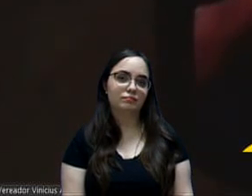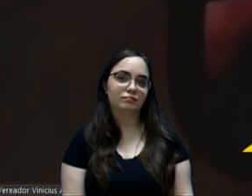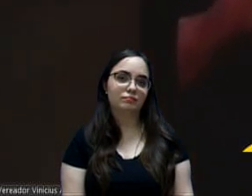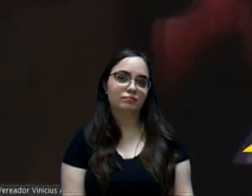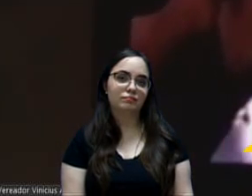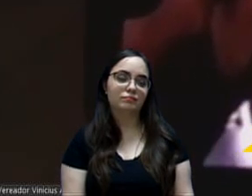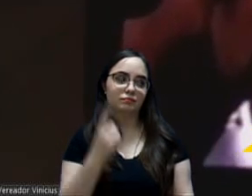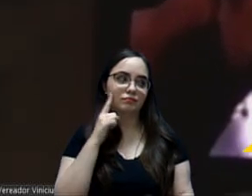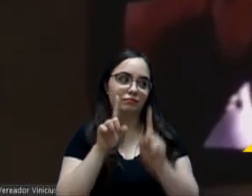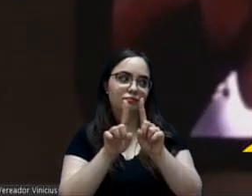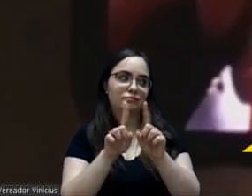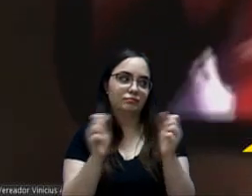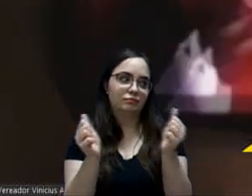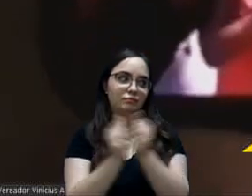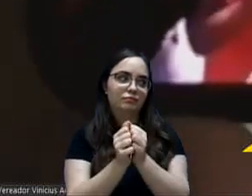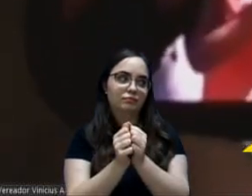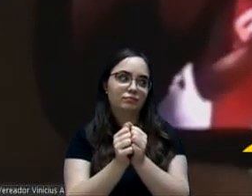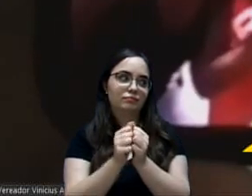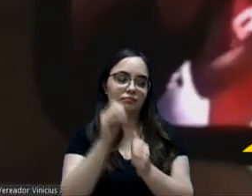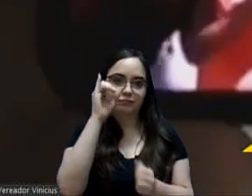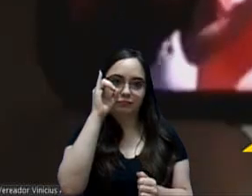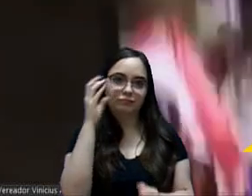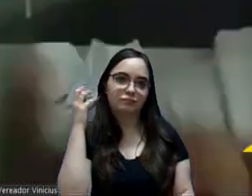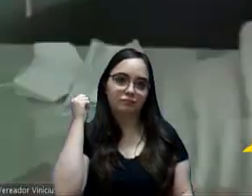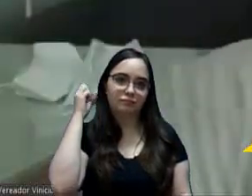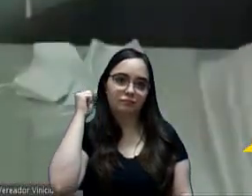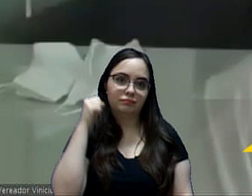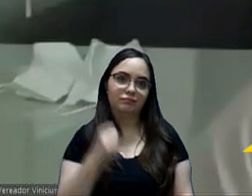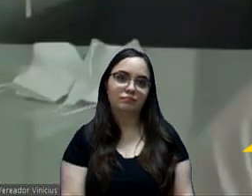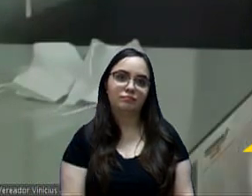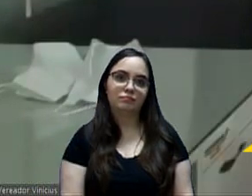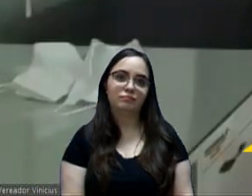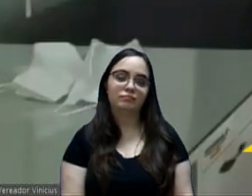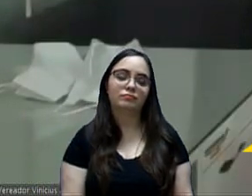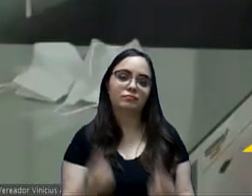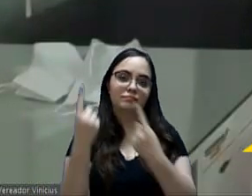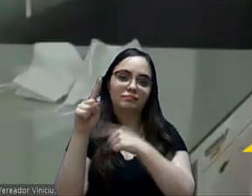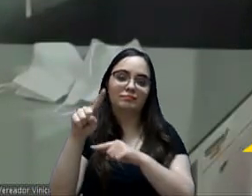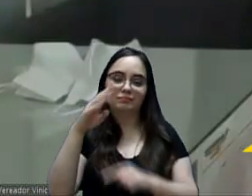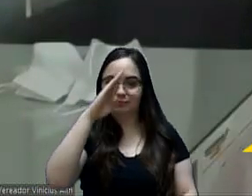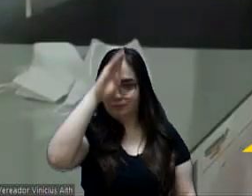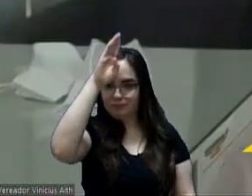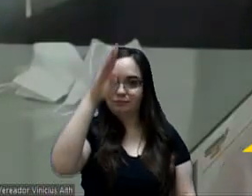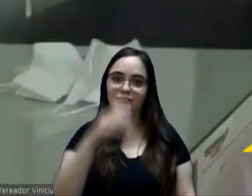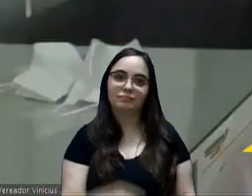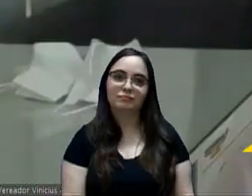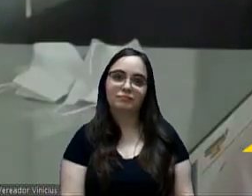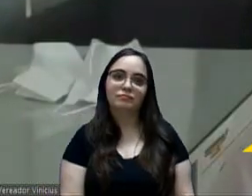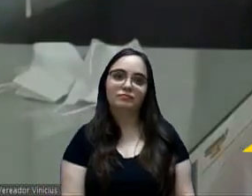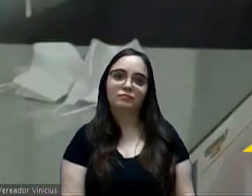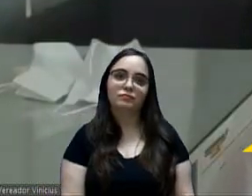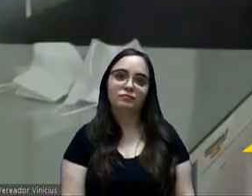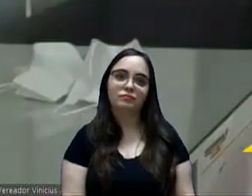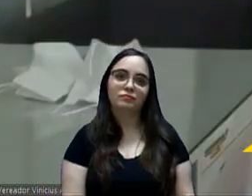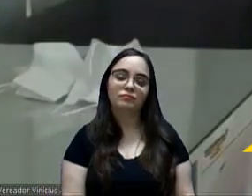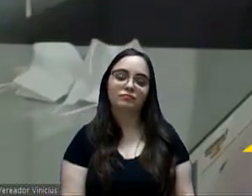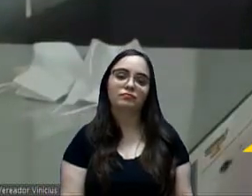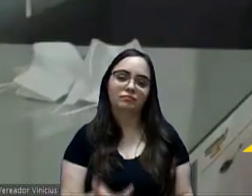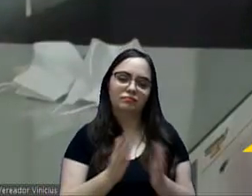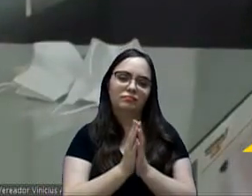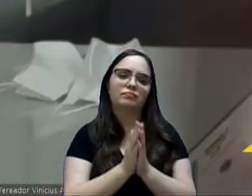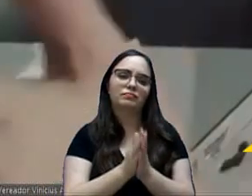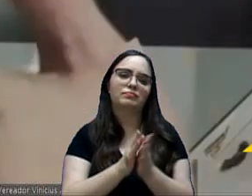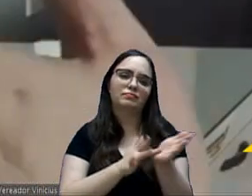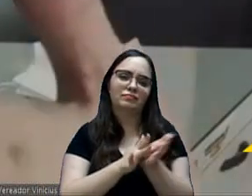Uma do lado da outra. Em manifestação fora Bolsonaro. Então, vamos parar de ser